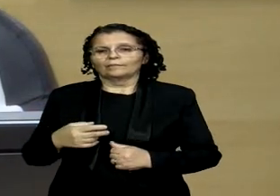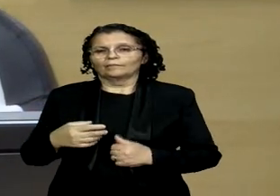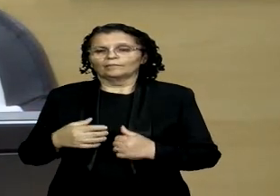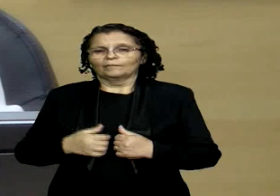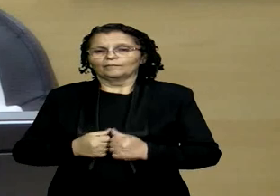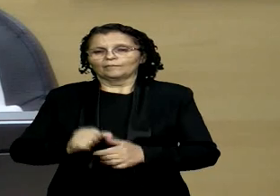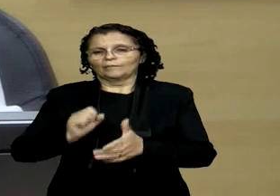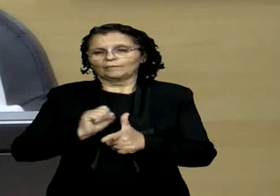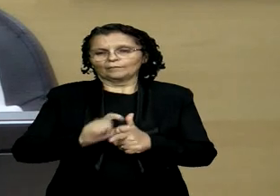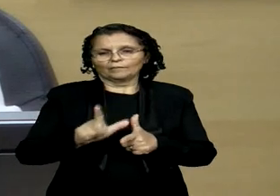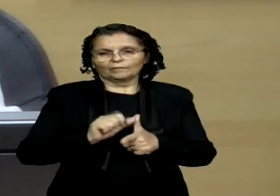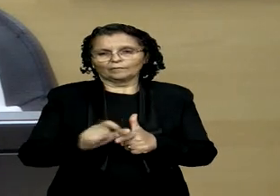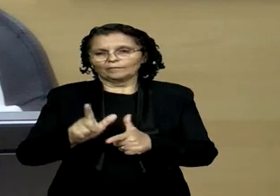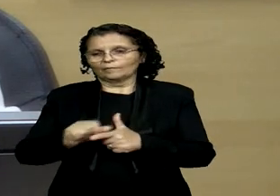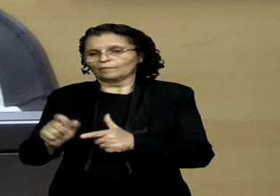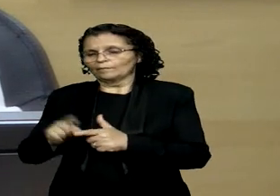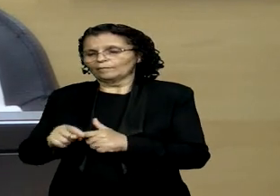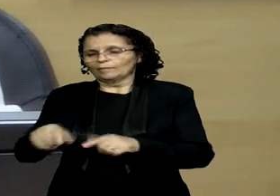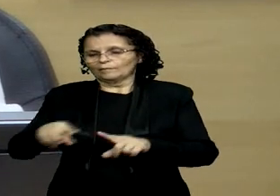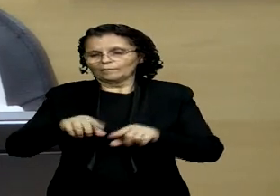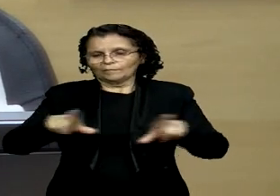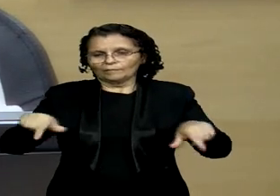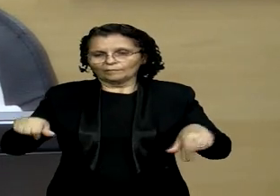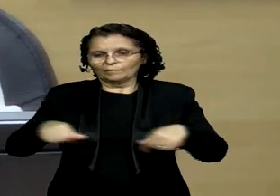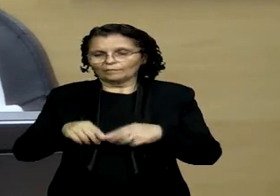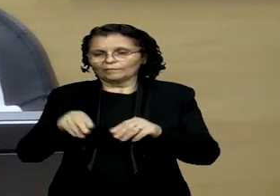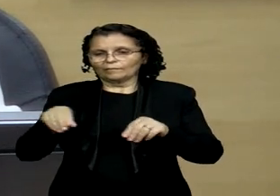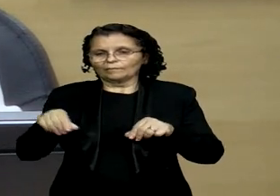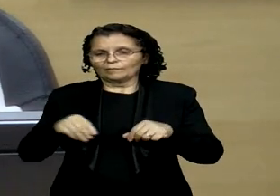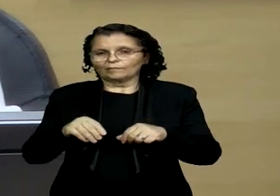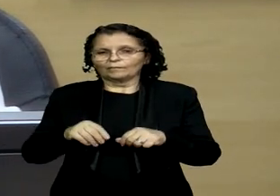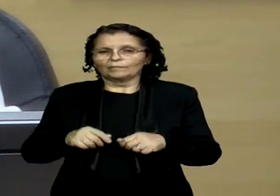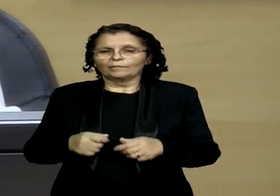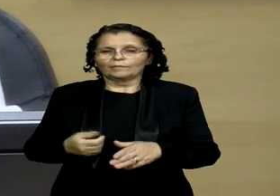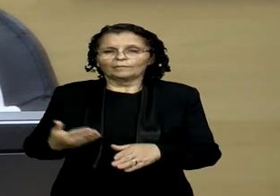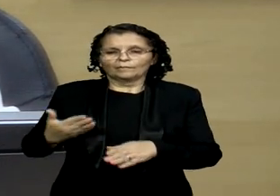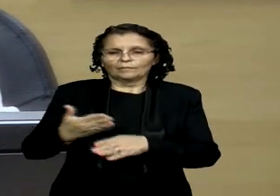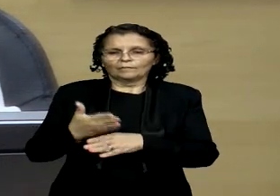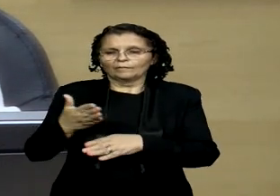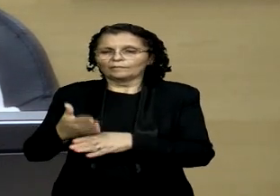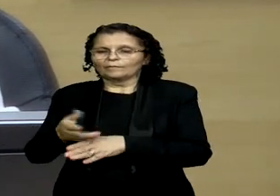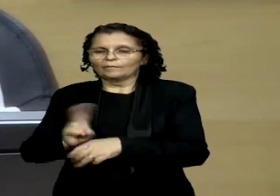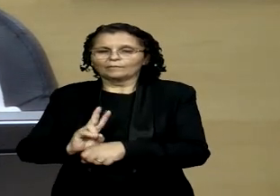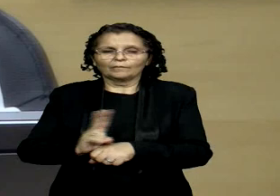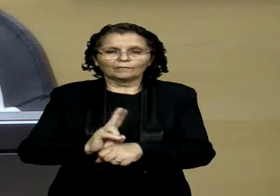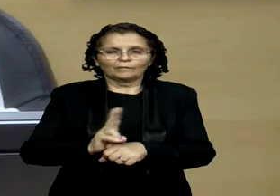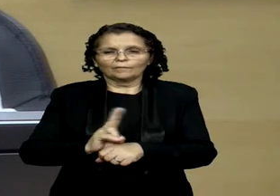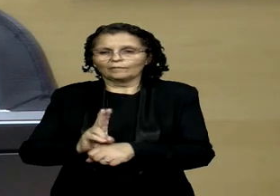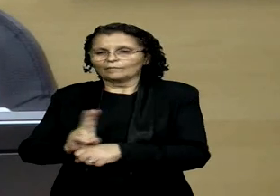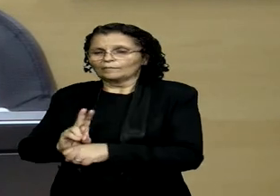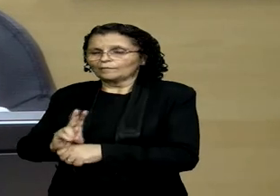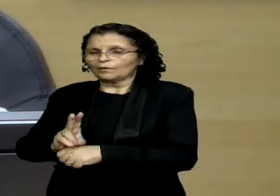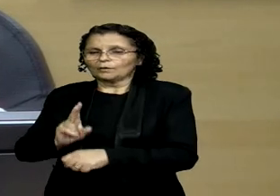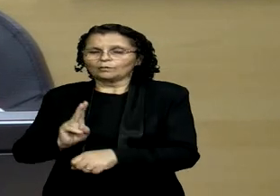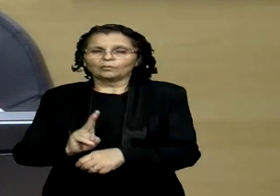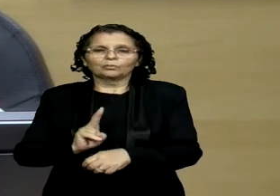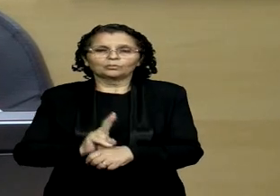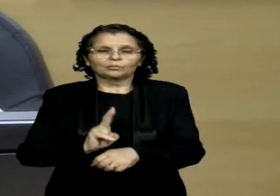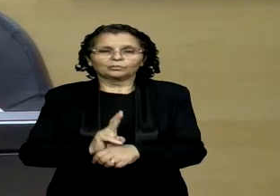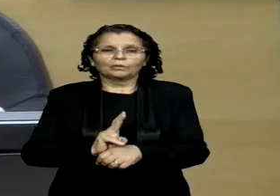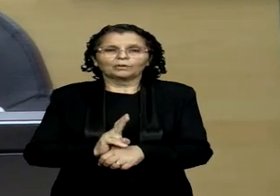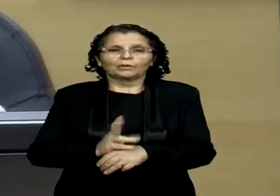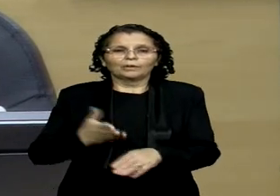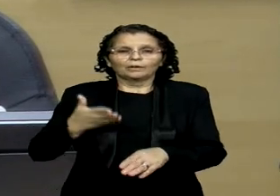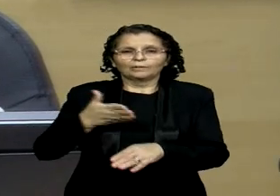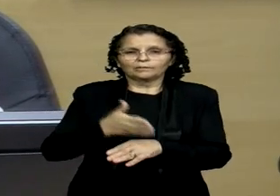imobiliárias e aos proprietários de imóveis e terrenos, para autorização dos agentes vistoriadores e fiscalizadores em imóveis e